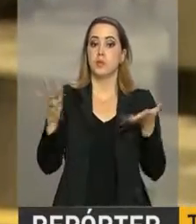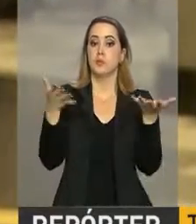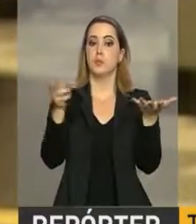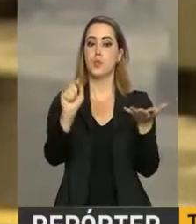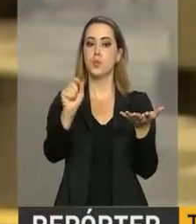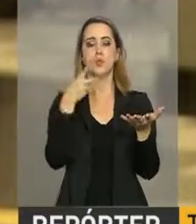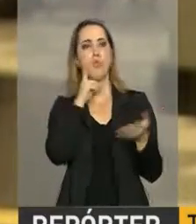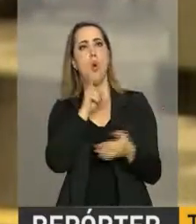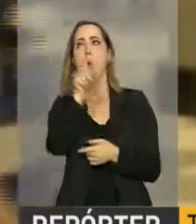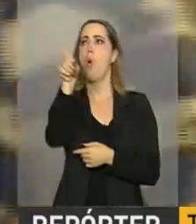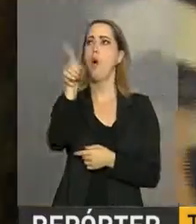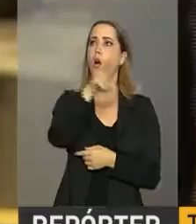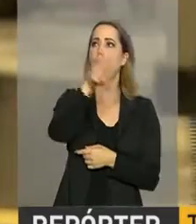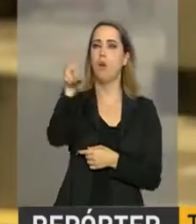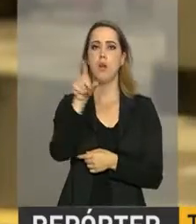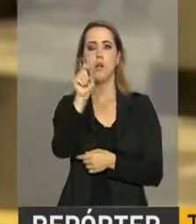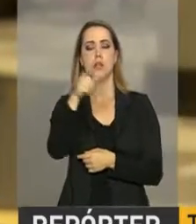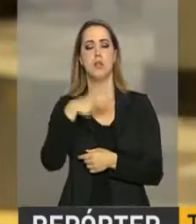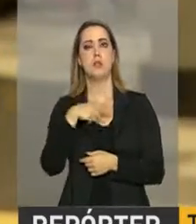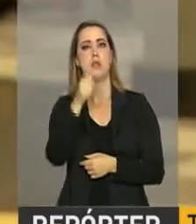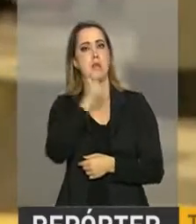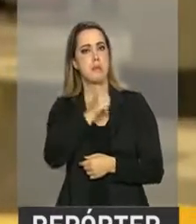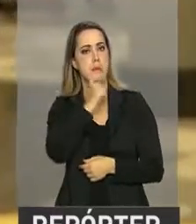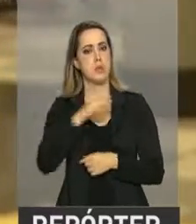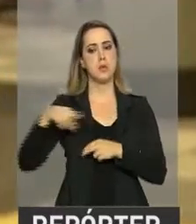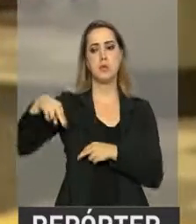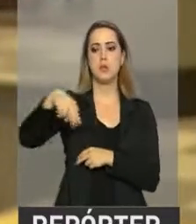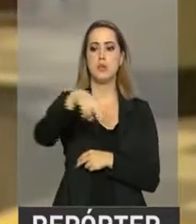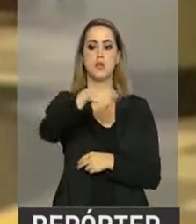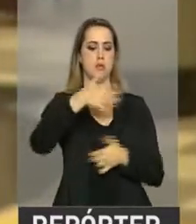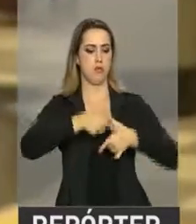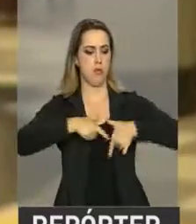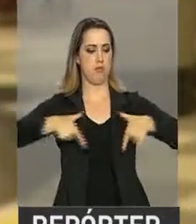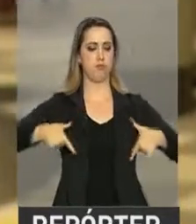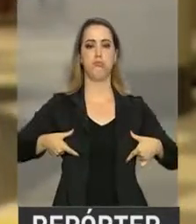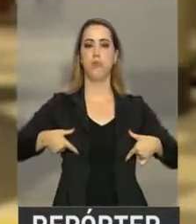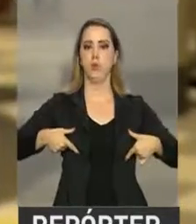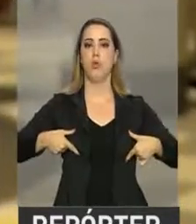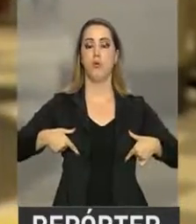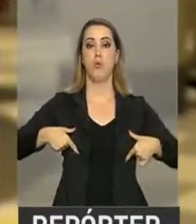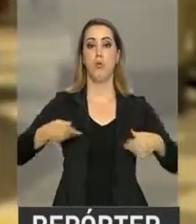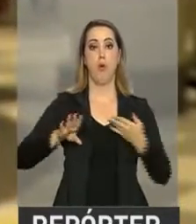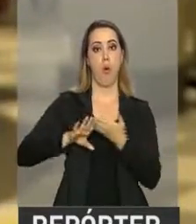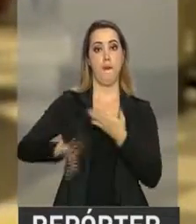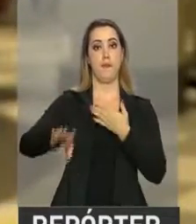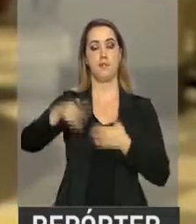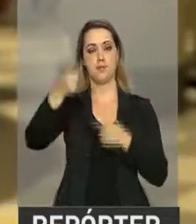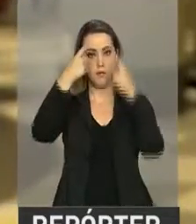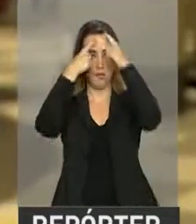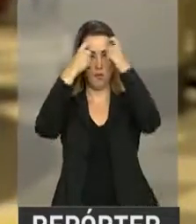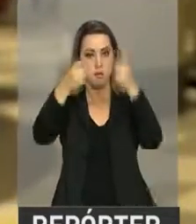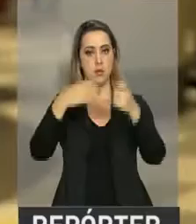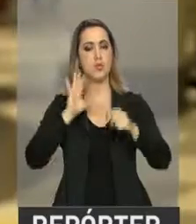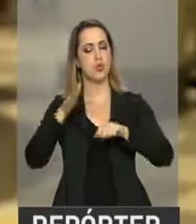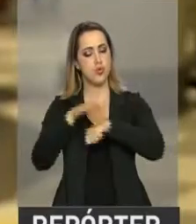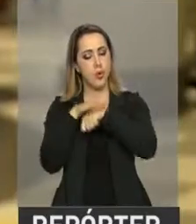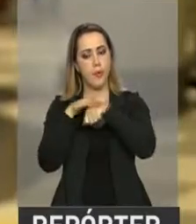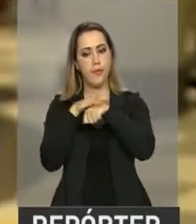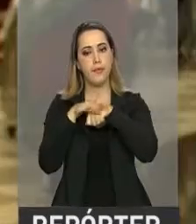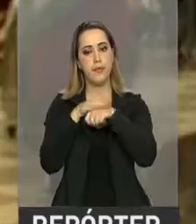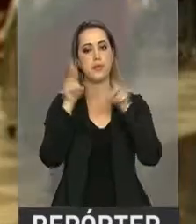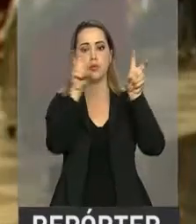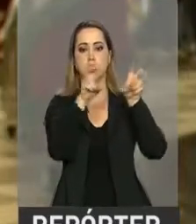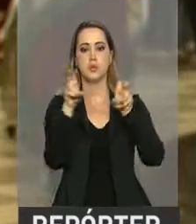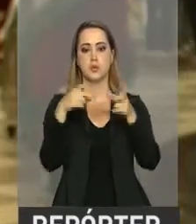né? Olha lá as meninas andando de camiseta, né? Fazendo uma campanha contra a violência, imediatamente a gente passa a conversar sobre o